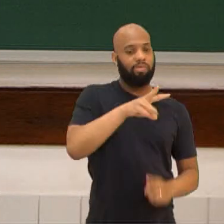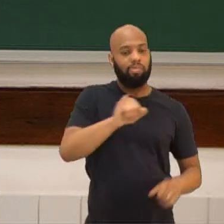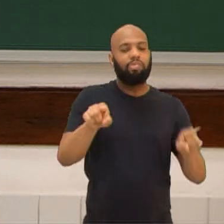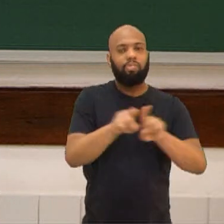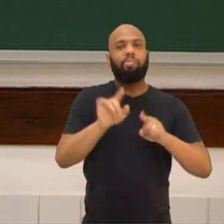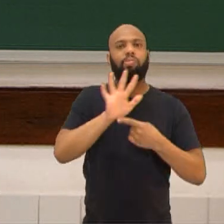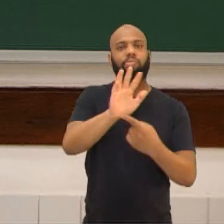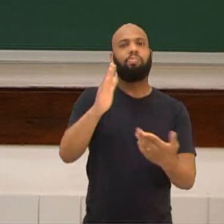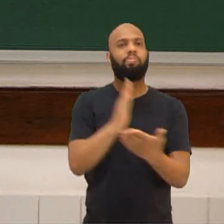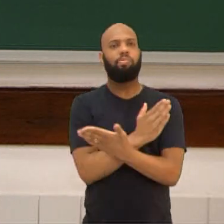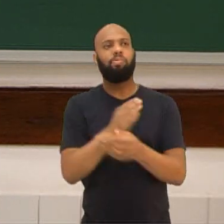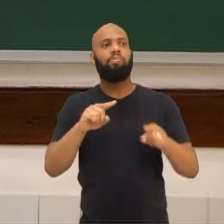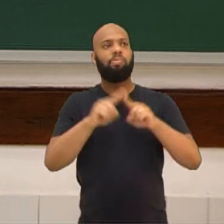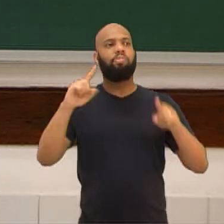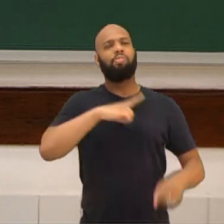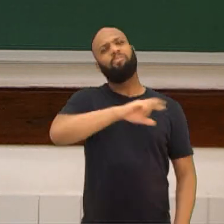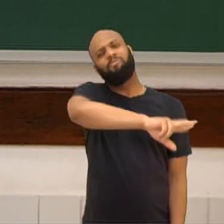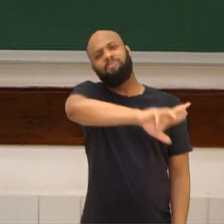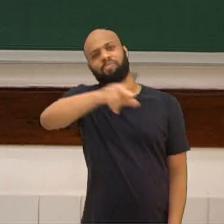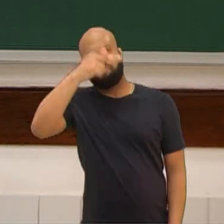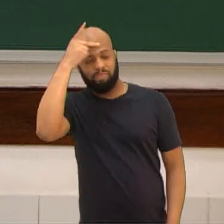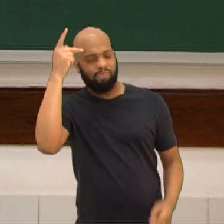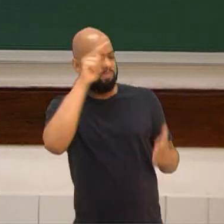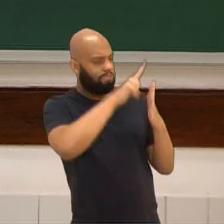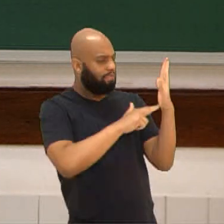alguns artistas. Mas teve vários pintores,